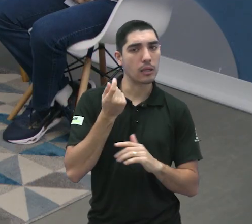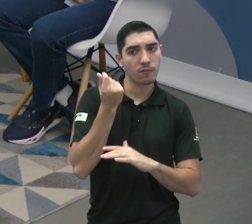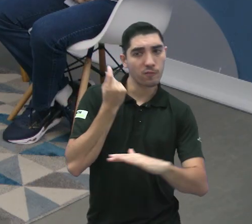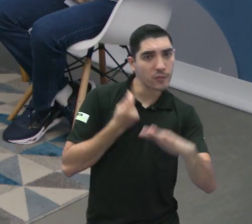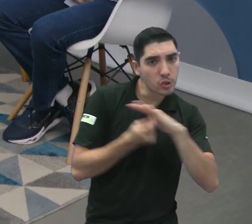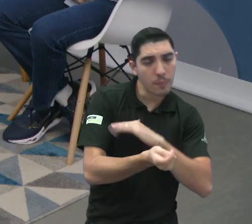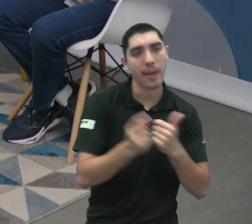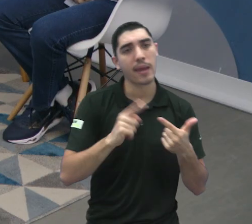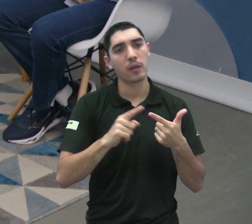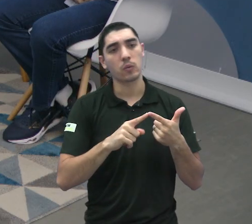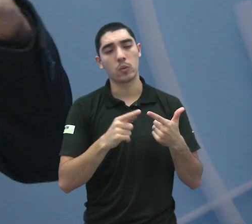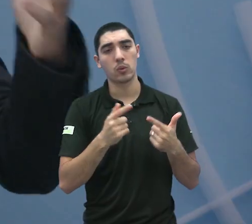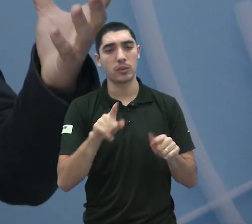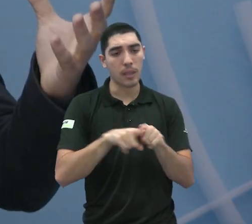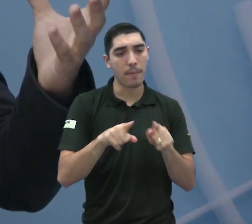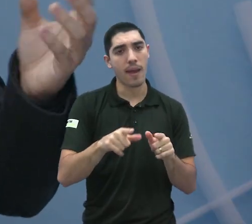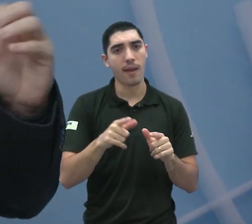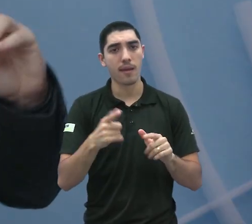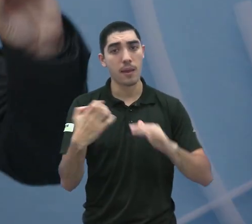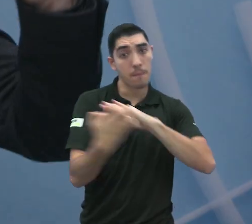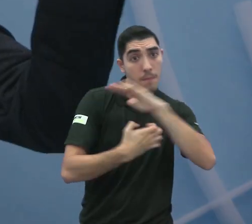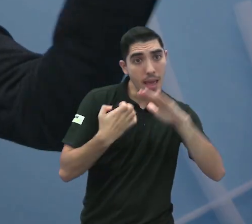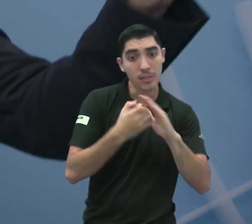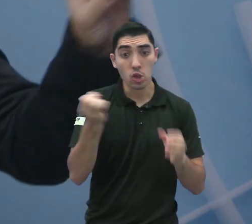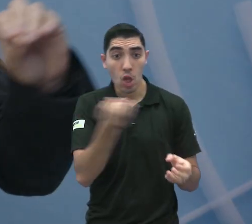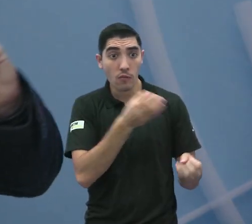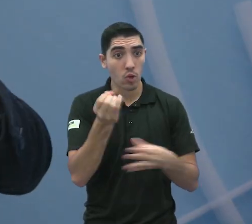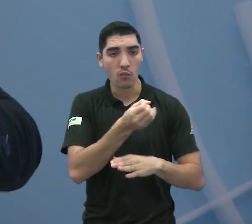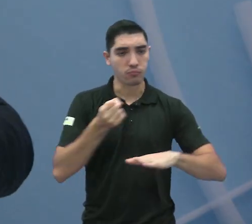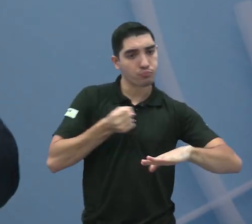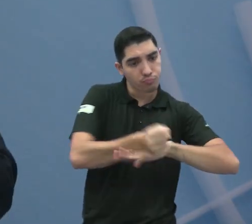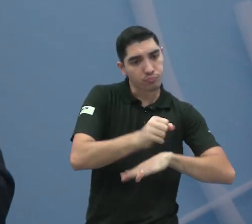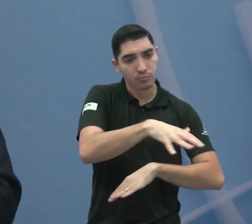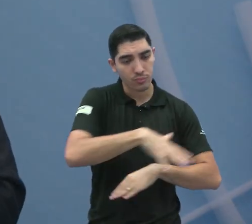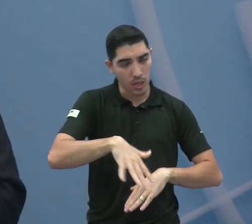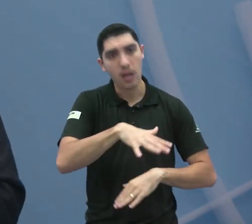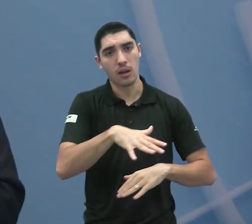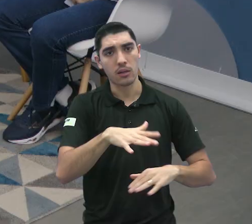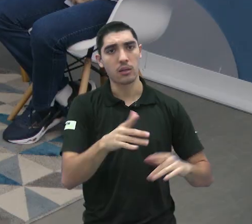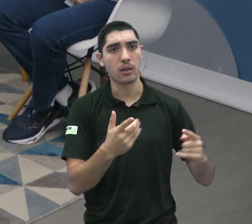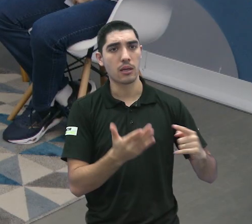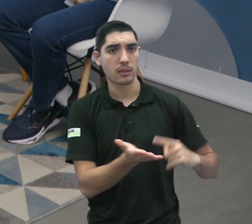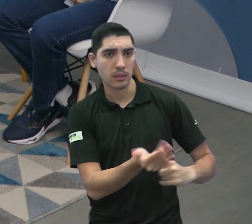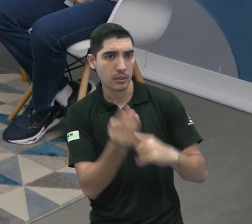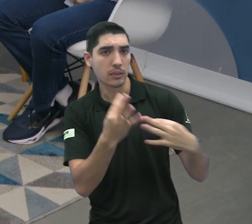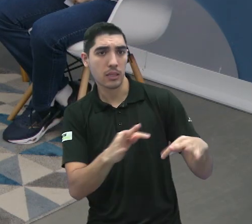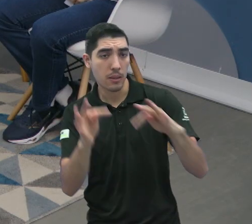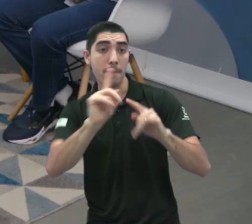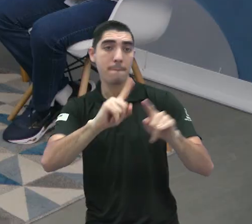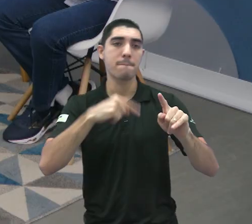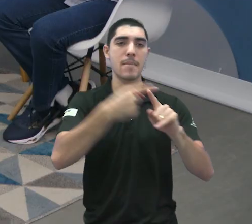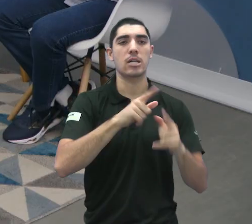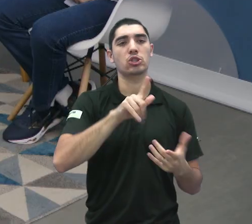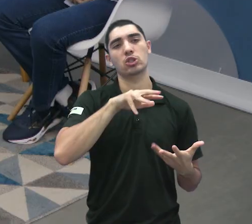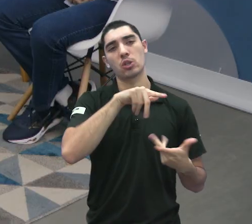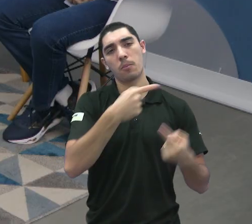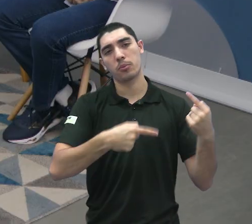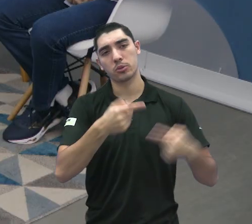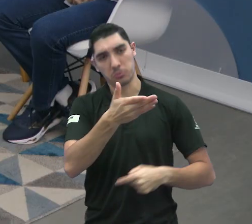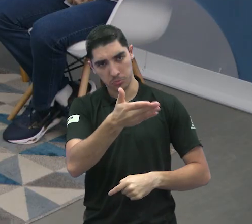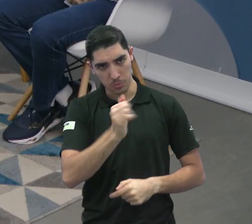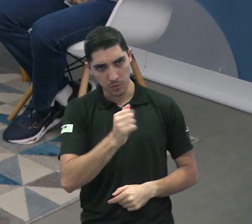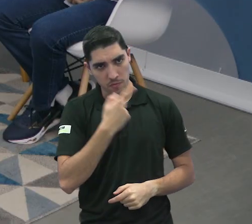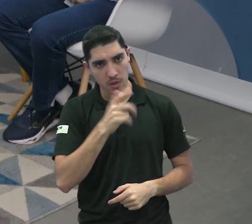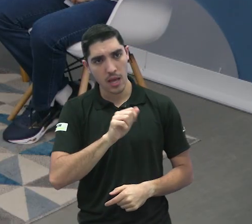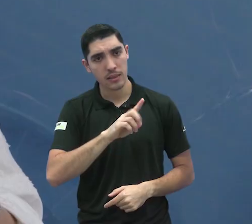da cidade, do país em si, né, mas da tecnologia e da geopolítica. Adriane? Ok. Então, São